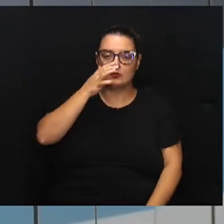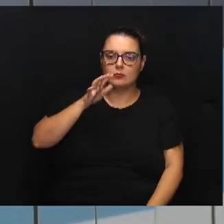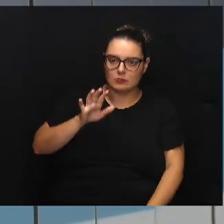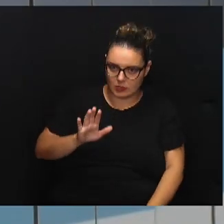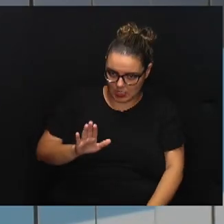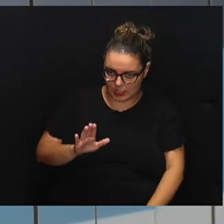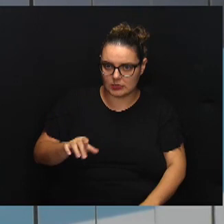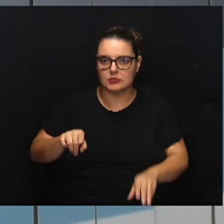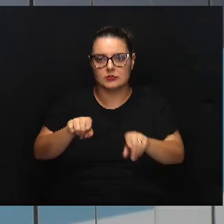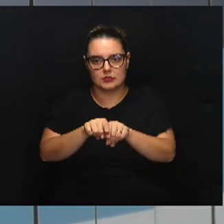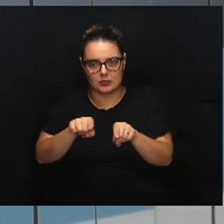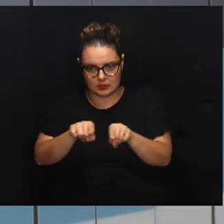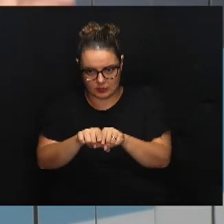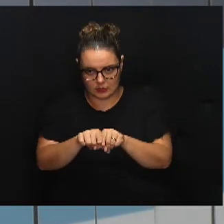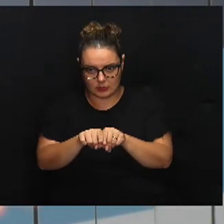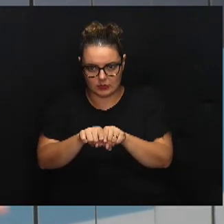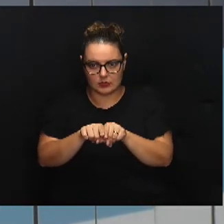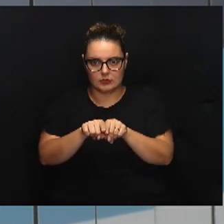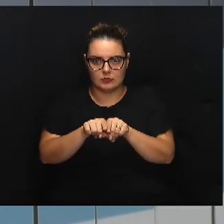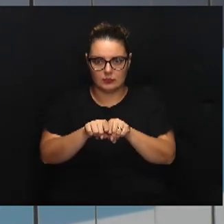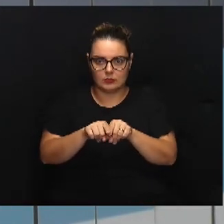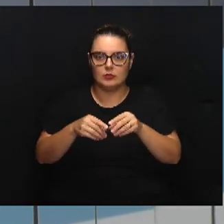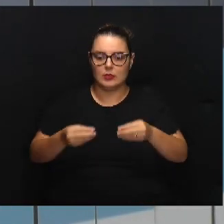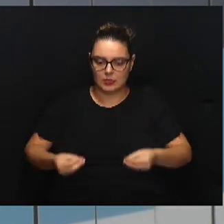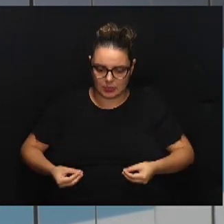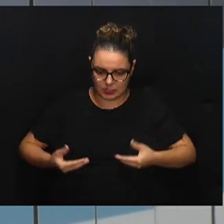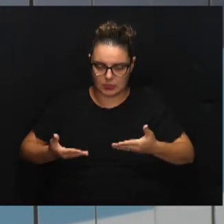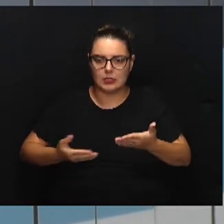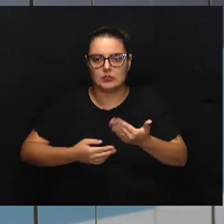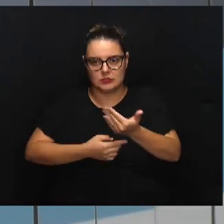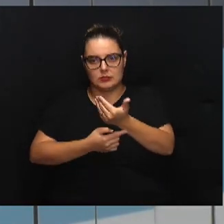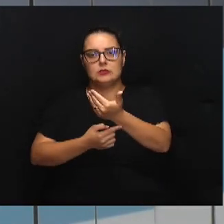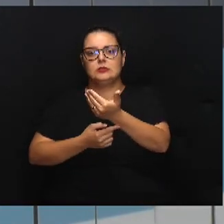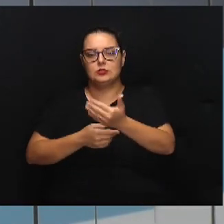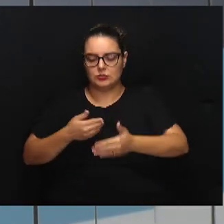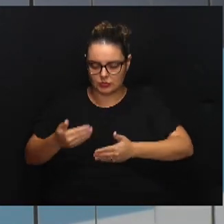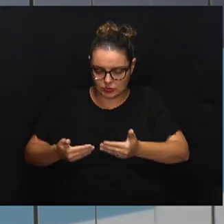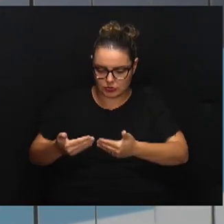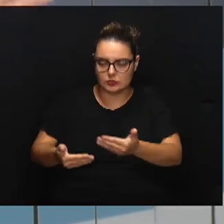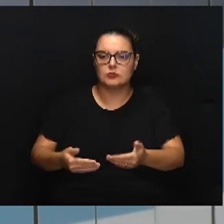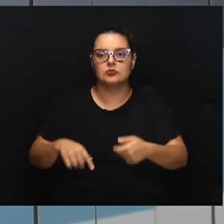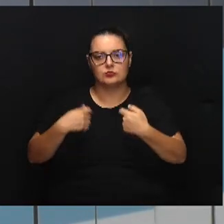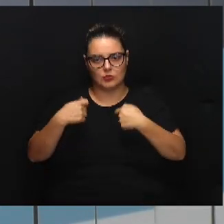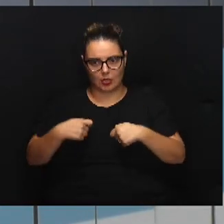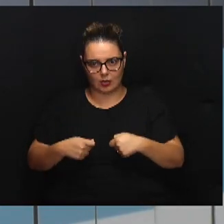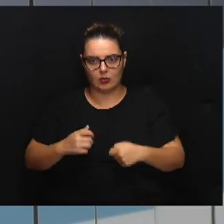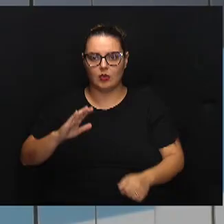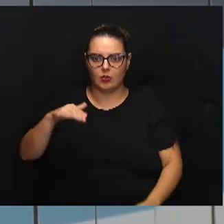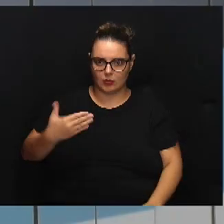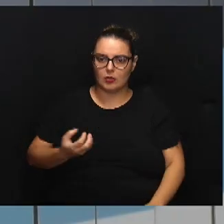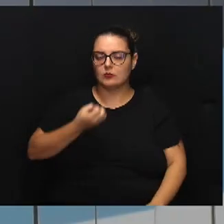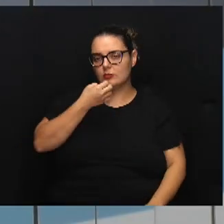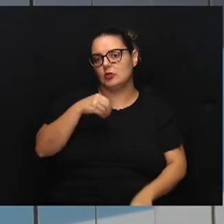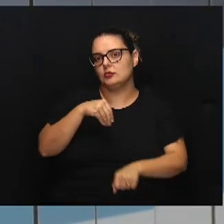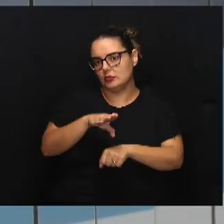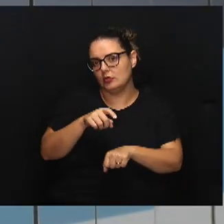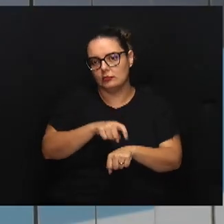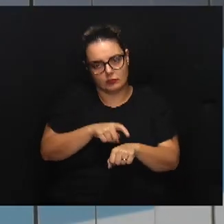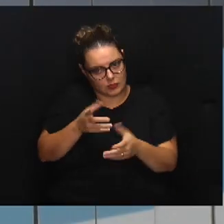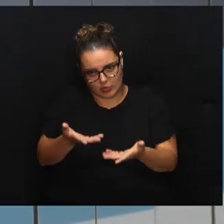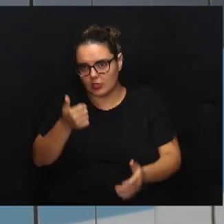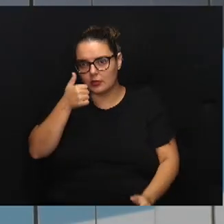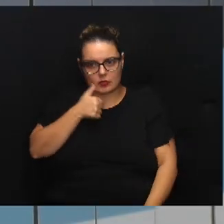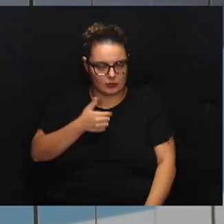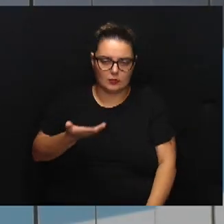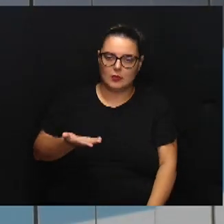porém também do fornecimento das tecnologias e dos procedimentos necessários, quando bem indicados, no momento que essa